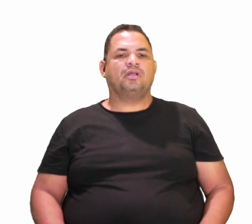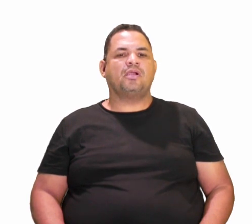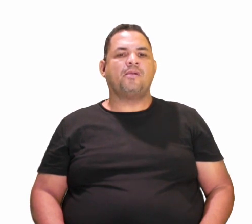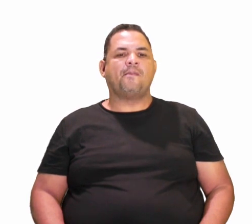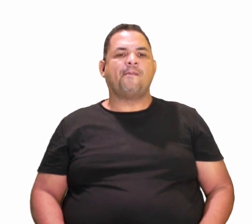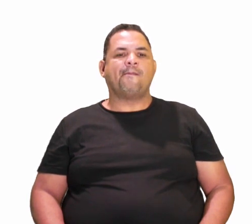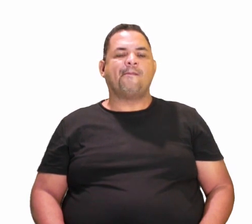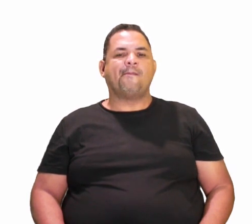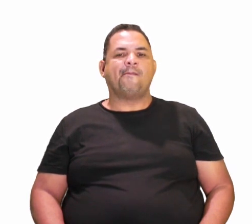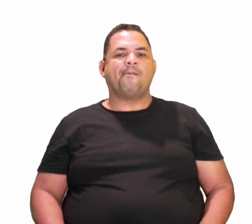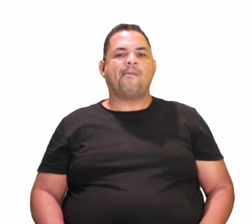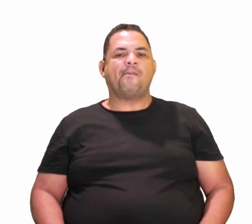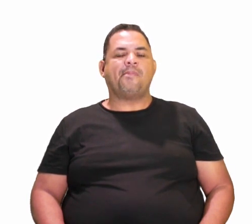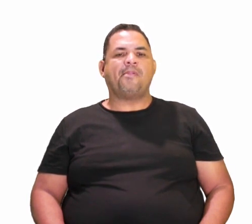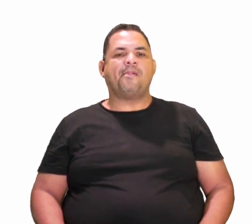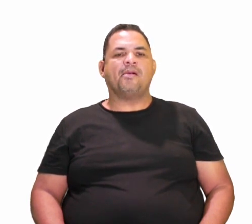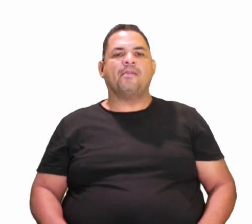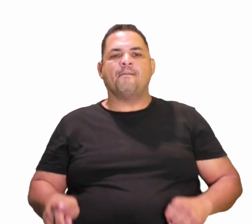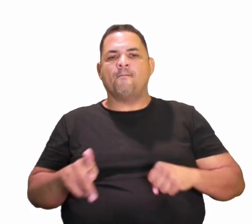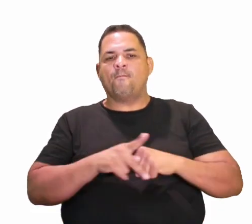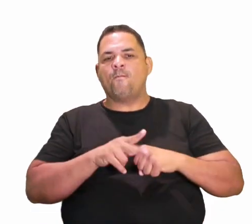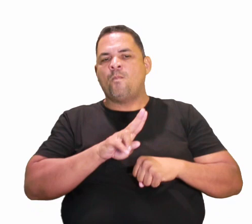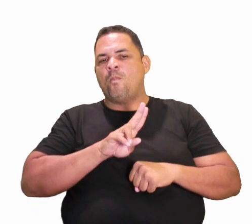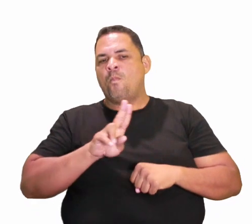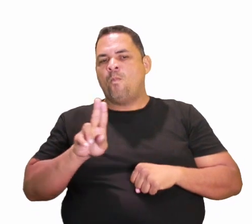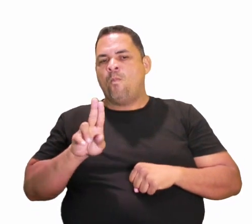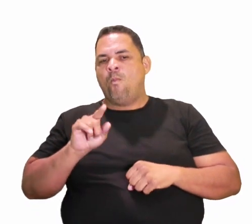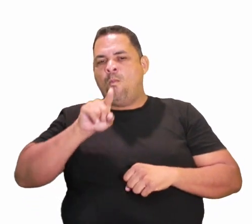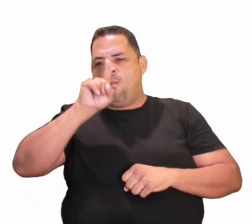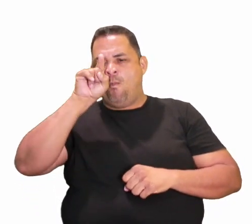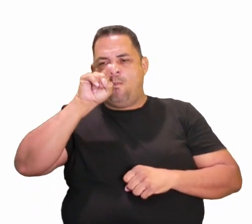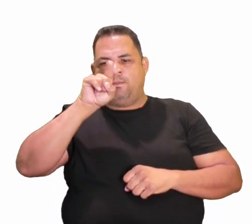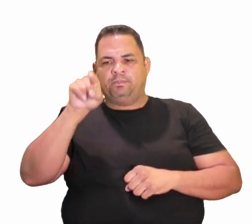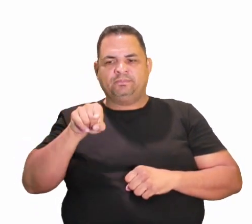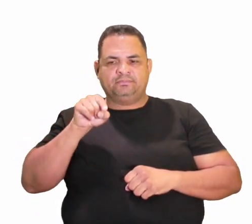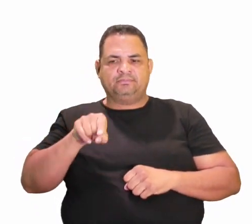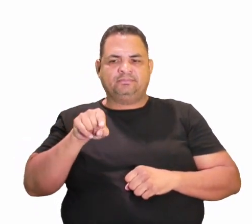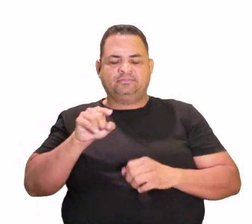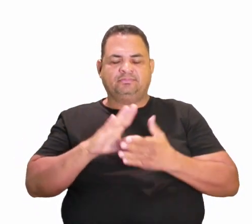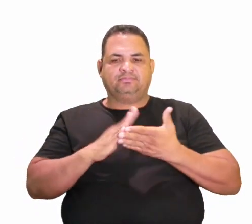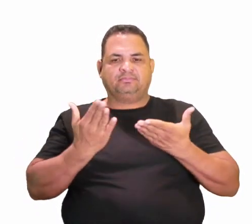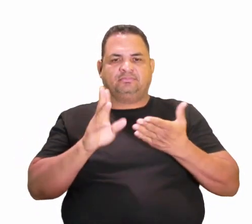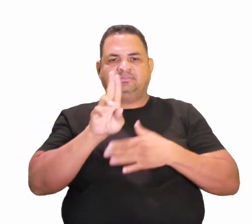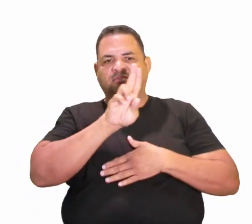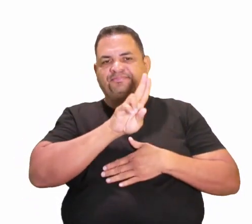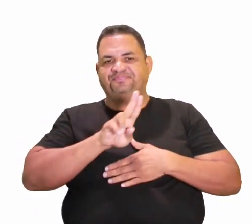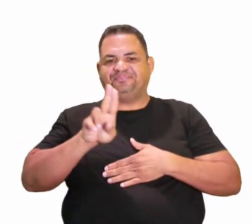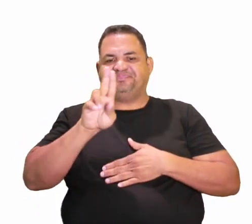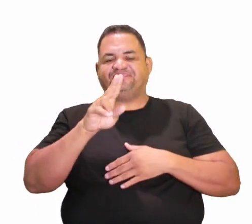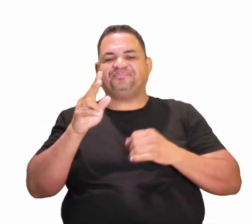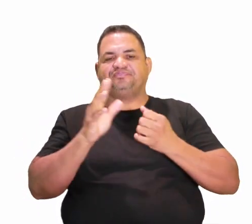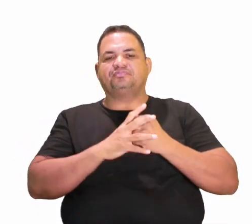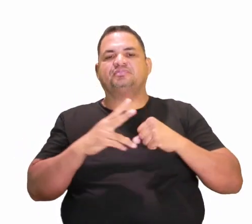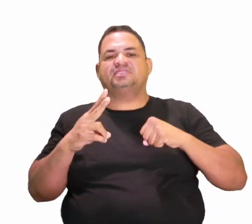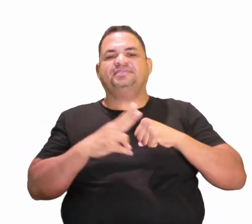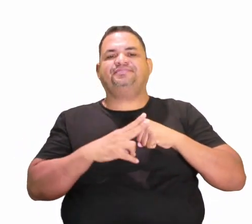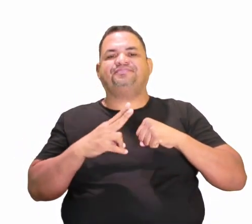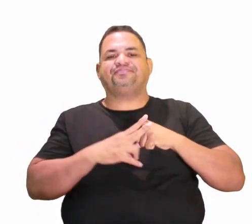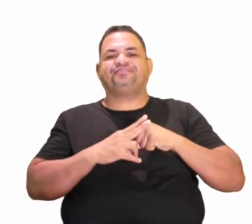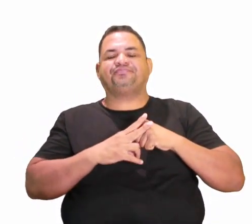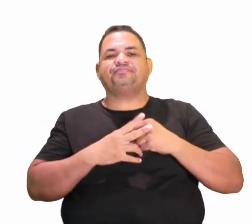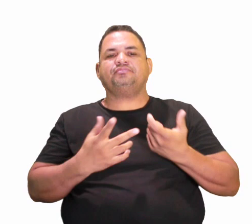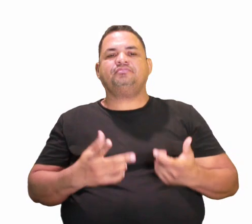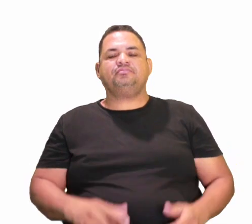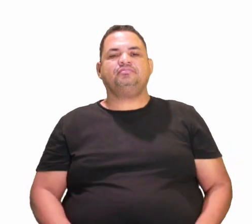A palavra when é o meu pronome interrogativo, que significa quando. Você precisa usar o seu verbo to be aqui, ele precisa vir. E